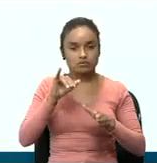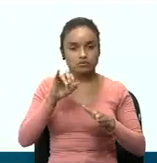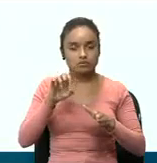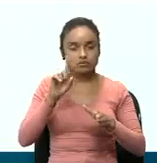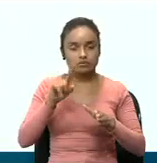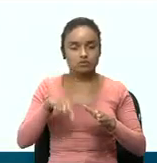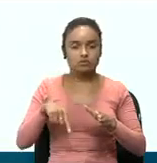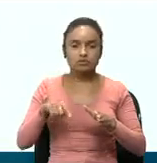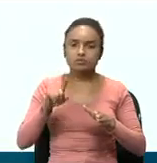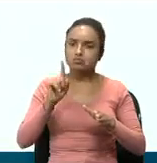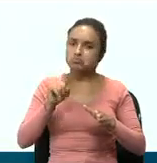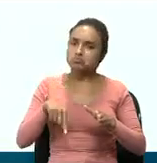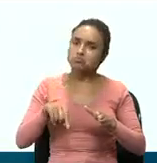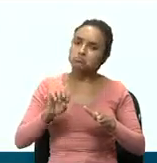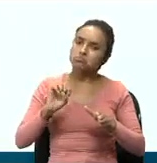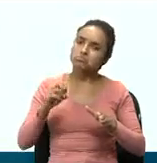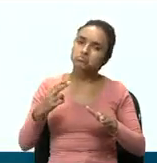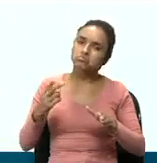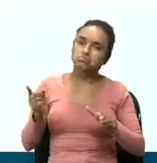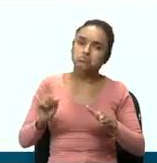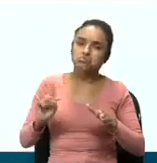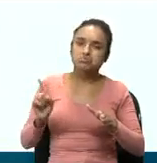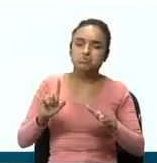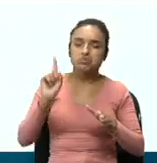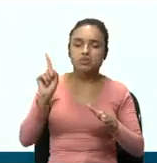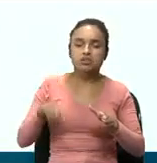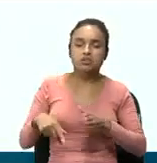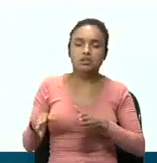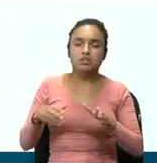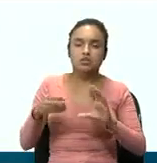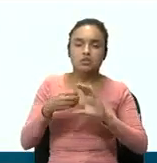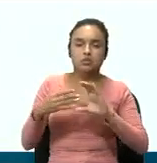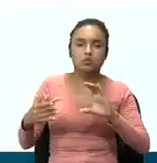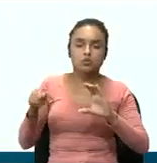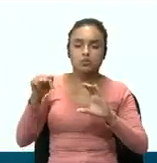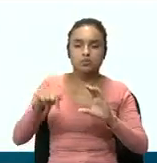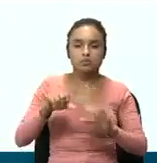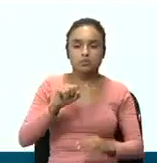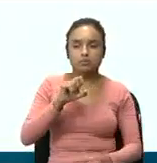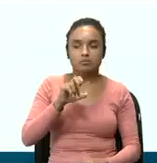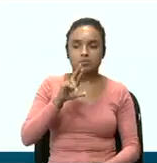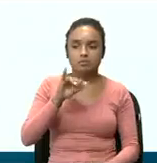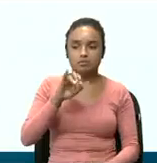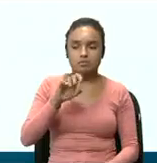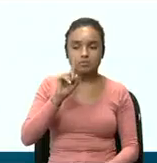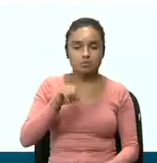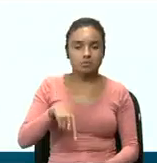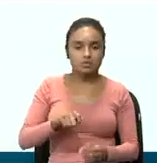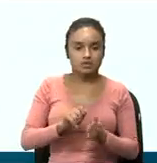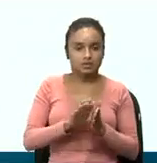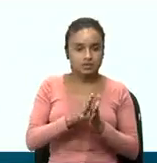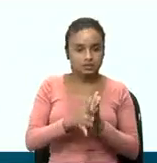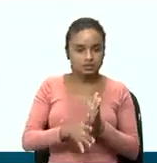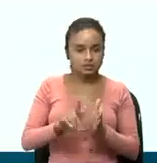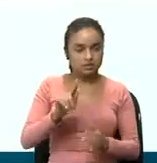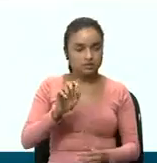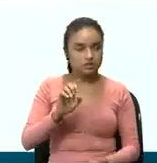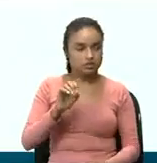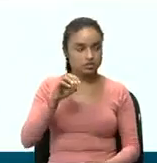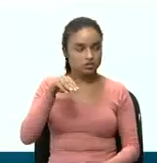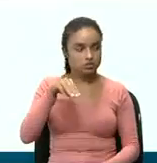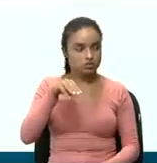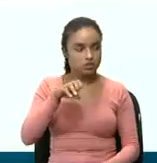é, no caso, né, a característica dela, no caso dela ser uma série geométrica. No